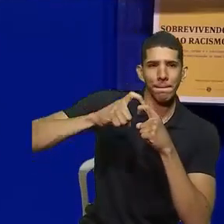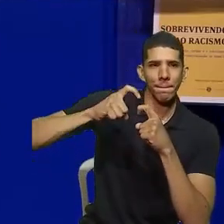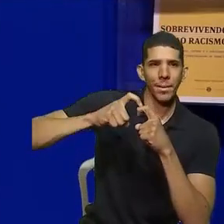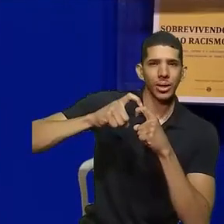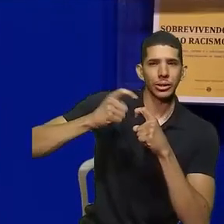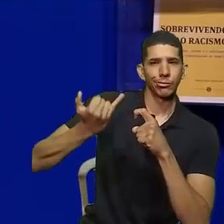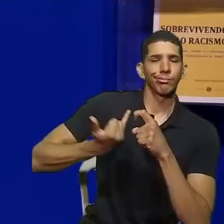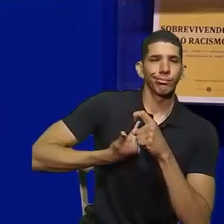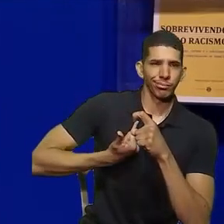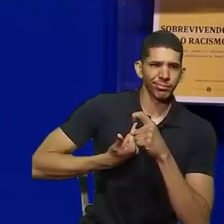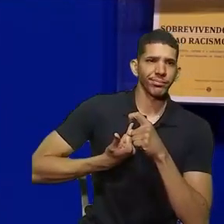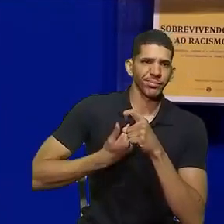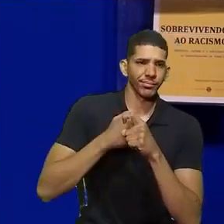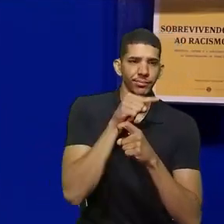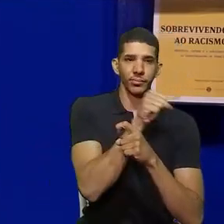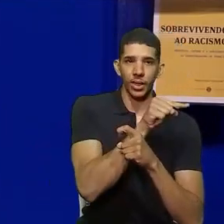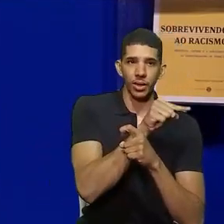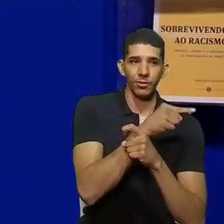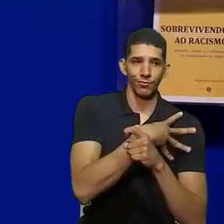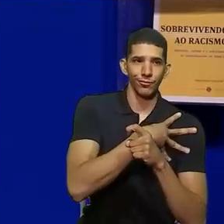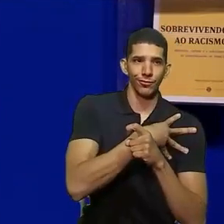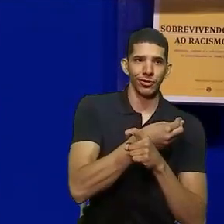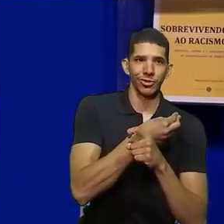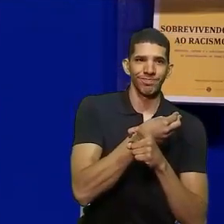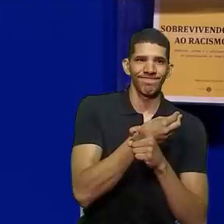não sobreviveria.